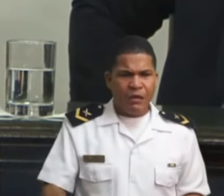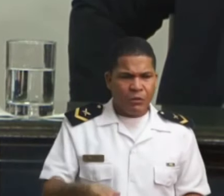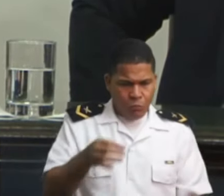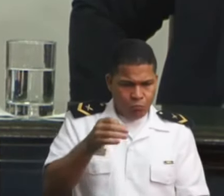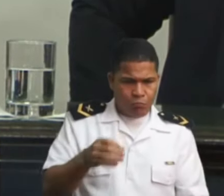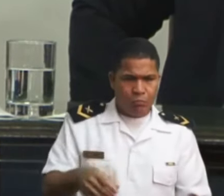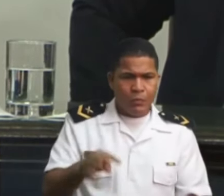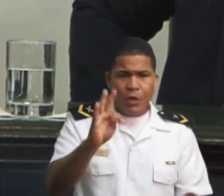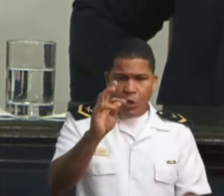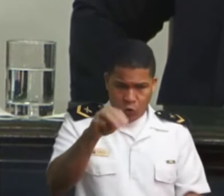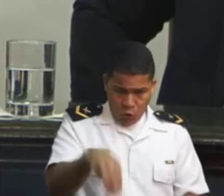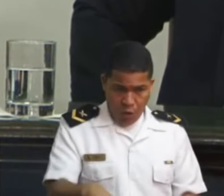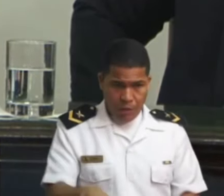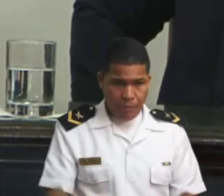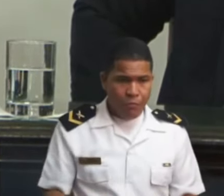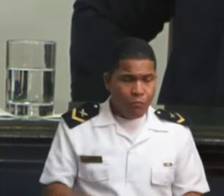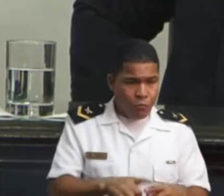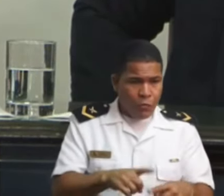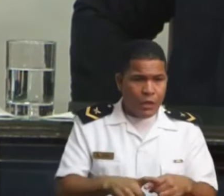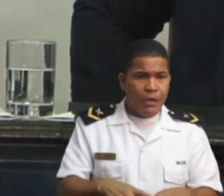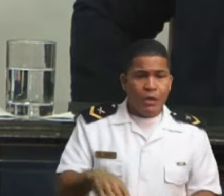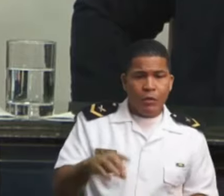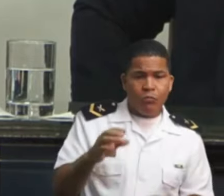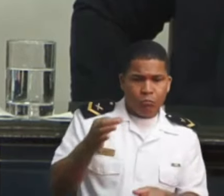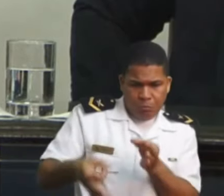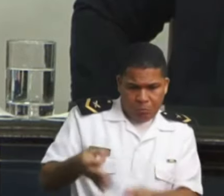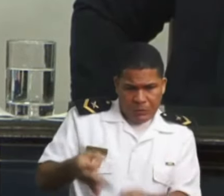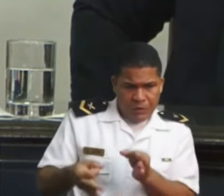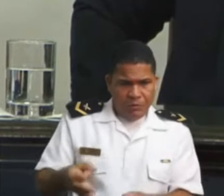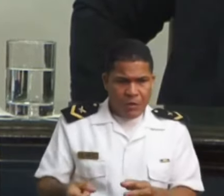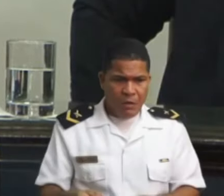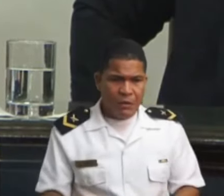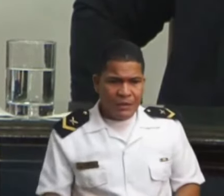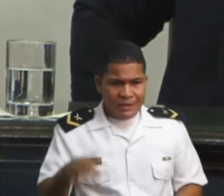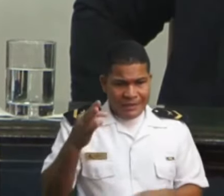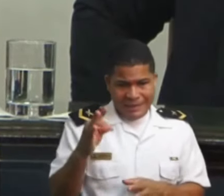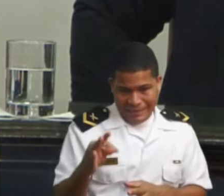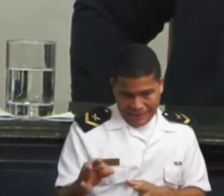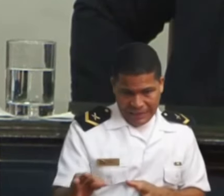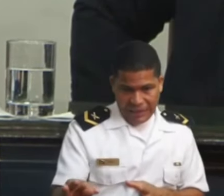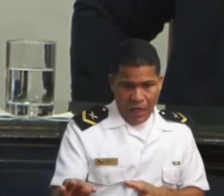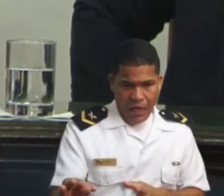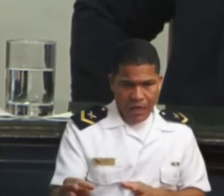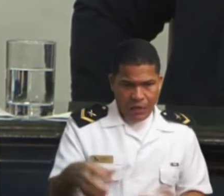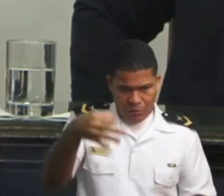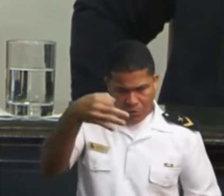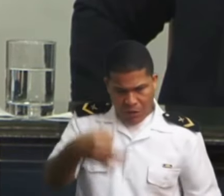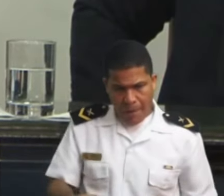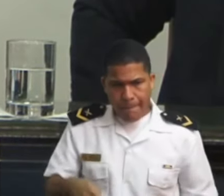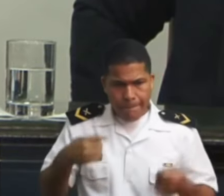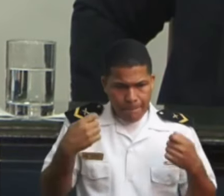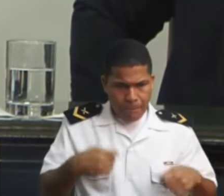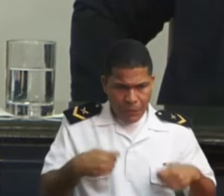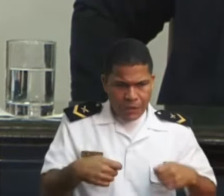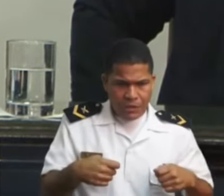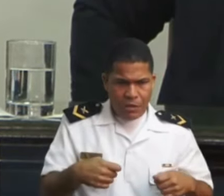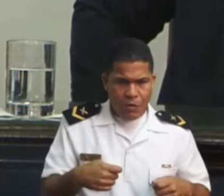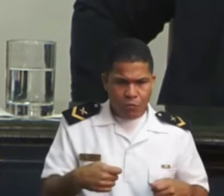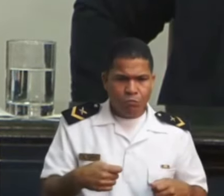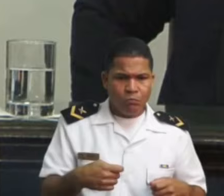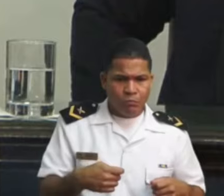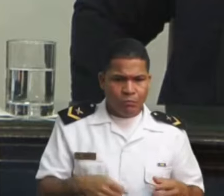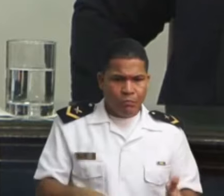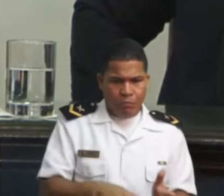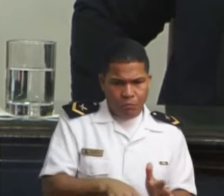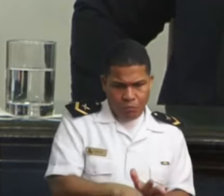de conhecimento técnico, ele se subdividiu entre seus julgadores de matérias da essência do